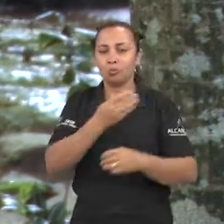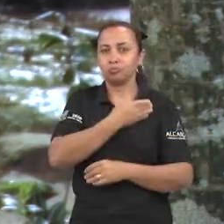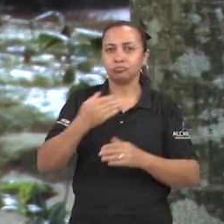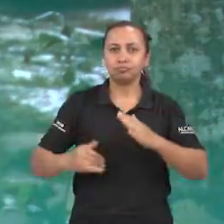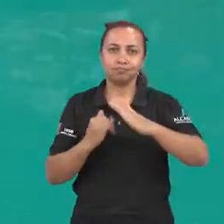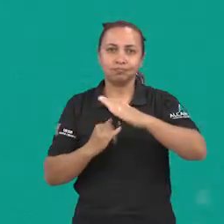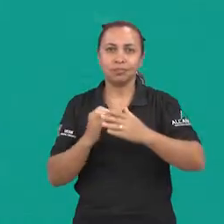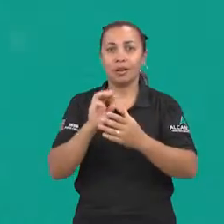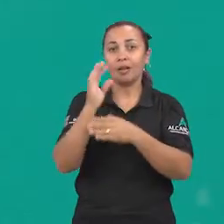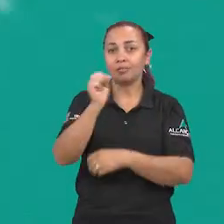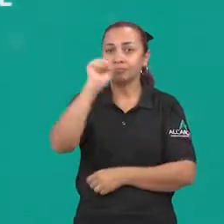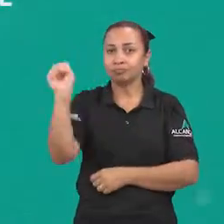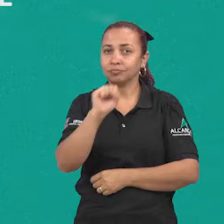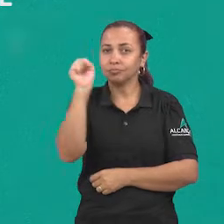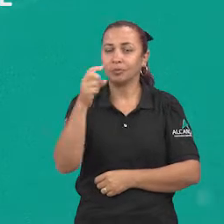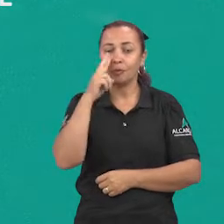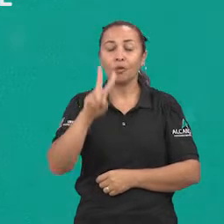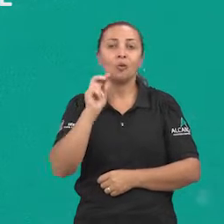descobriram?